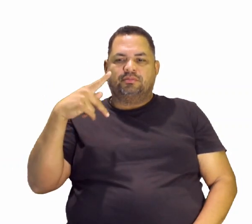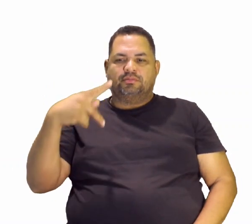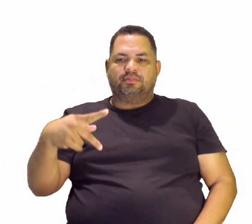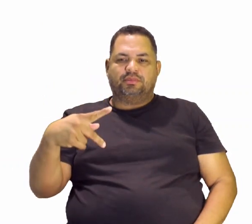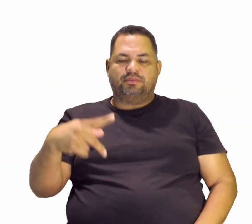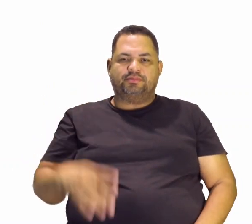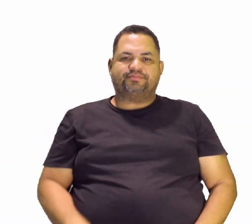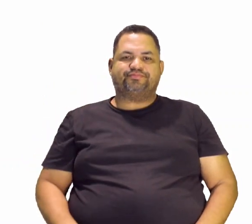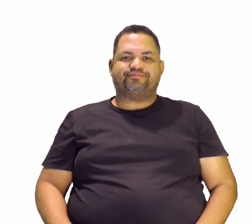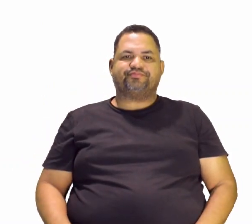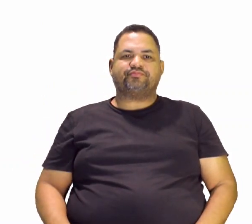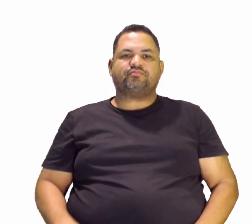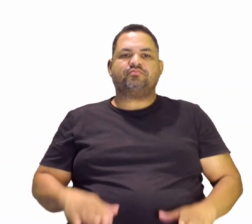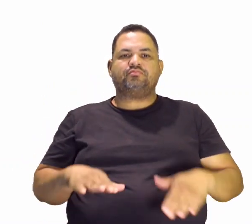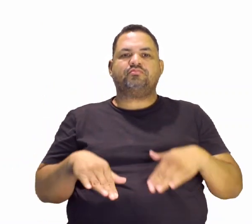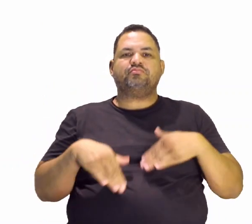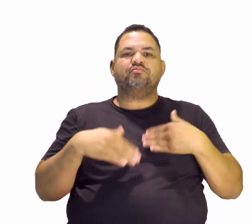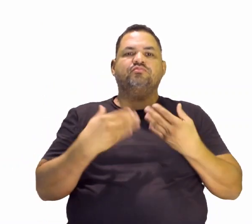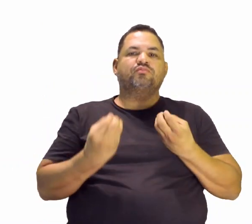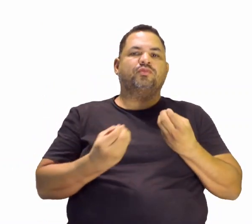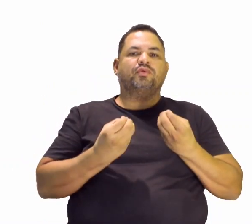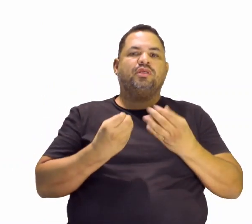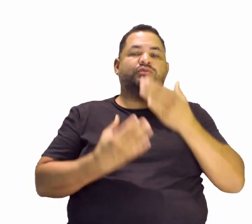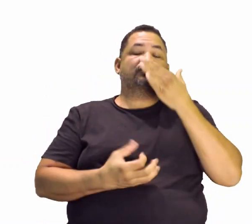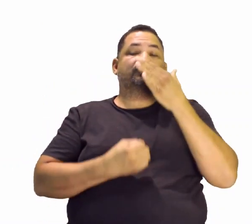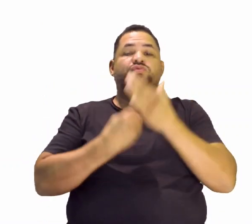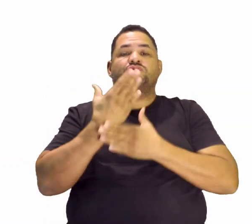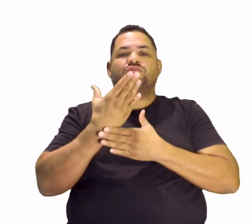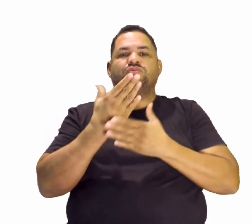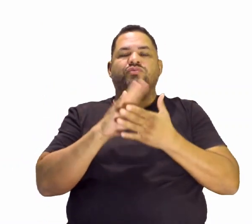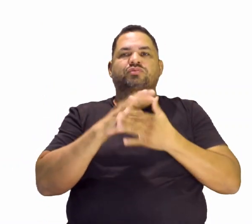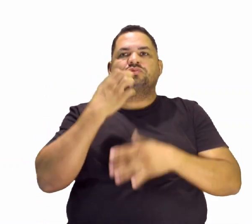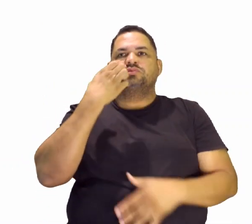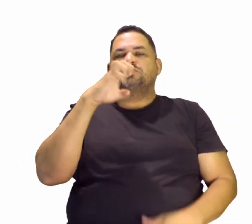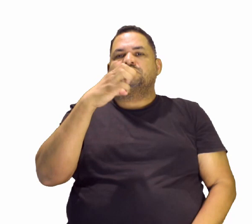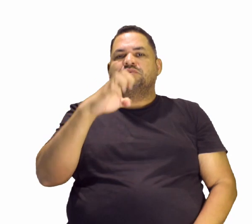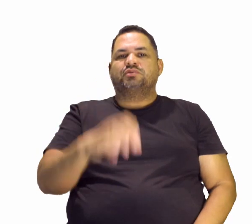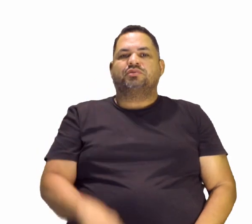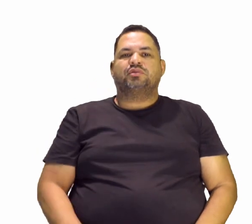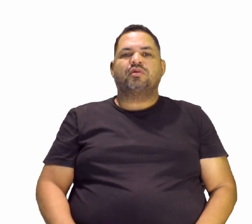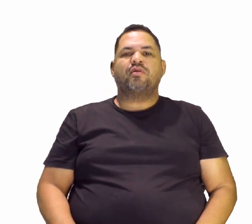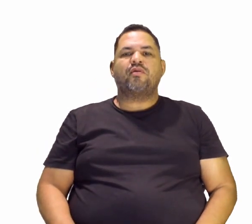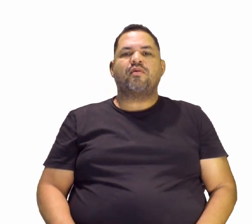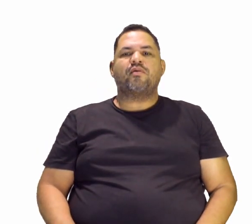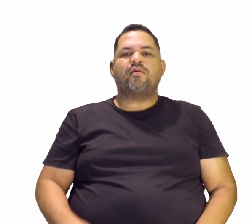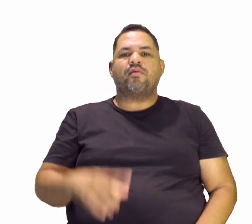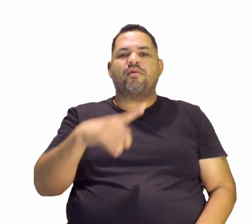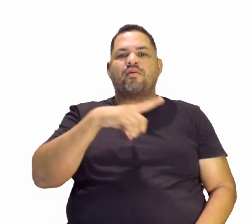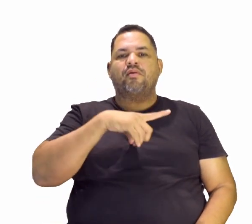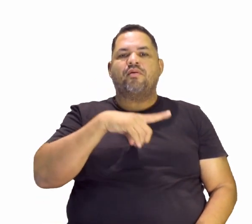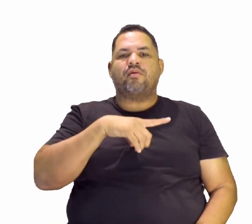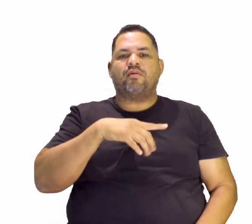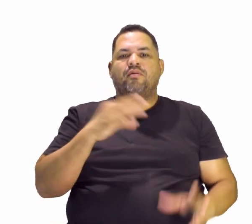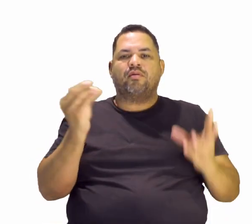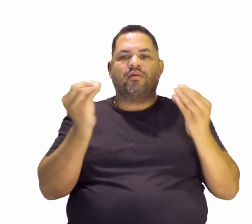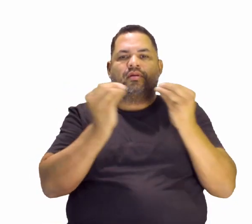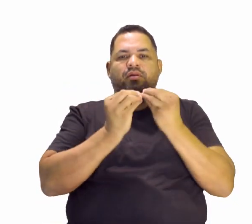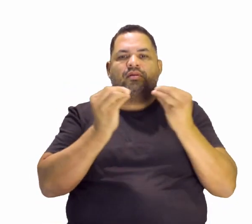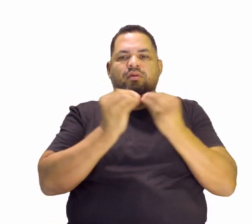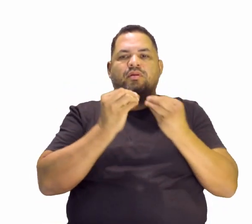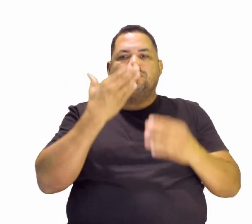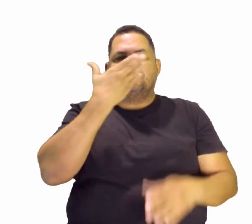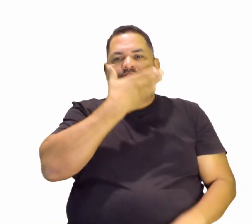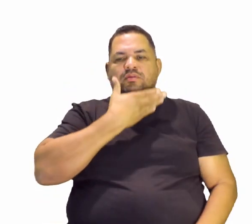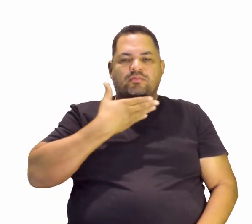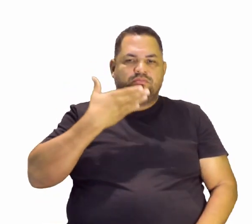aí, qual é o saldo, prof, saldo energético desse substrato? Então, nós temos aí uma molécula de